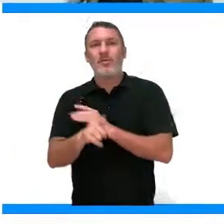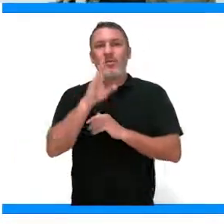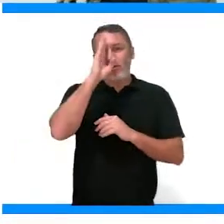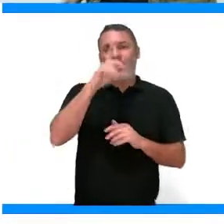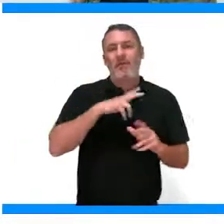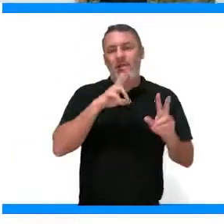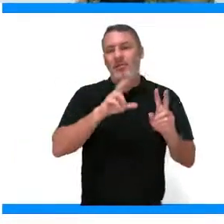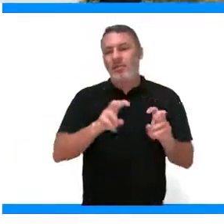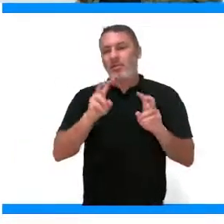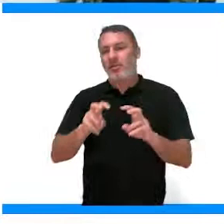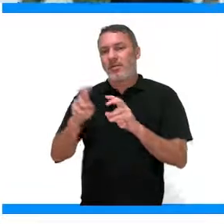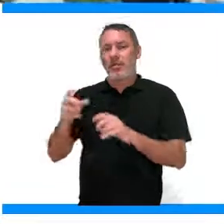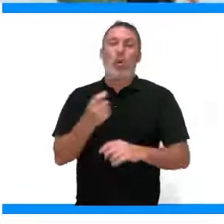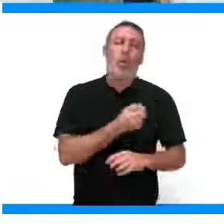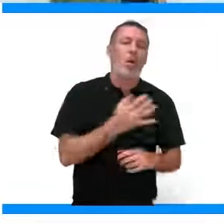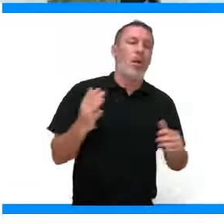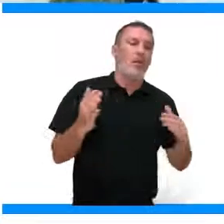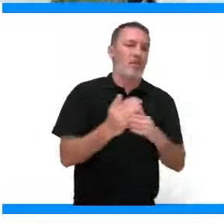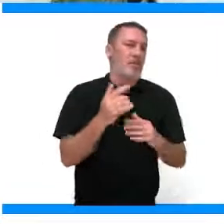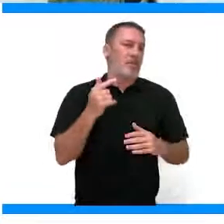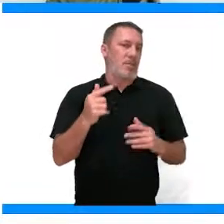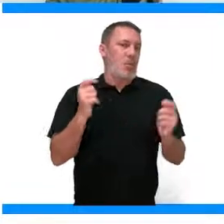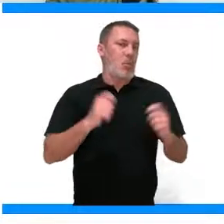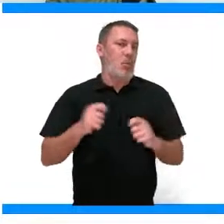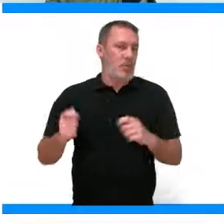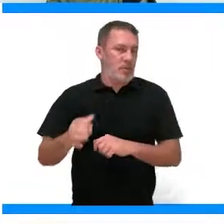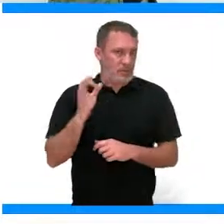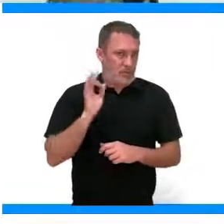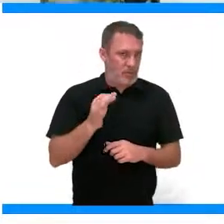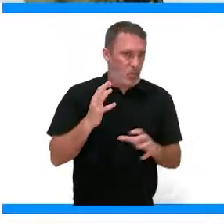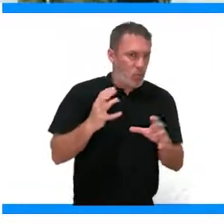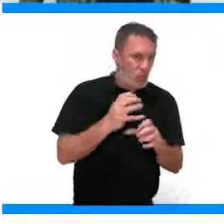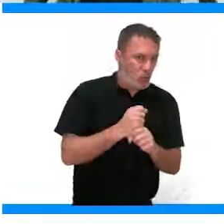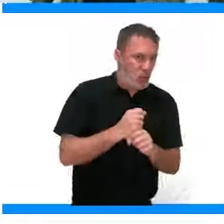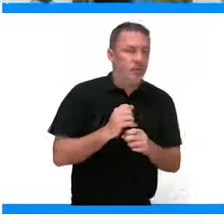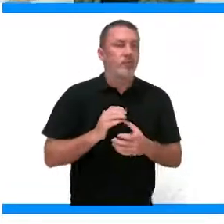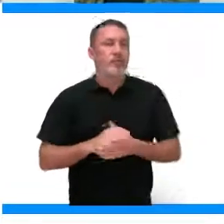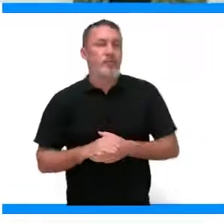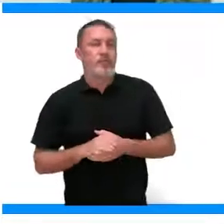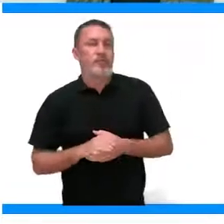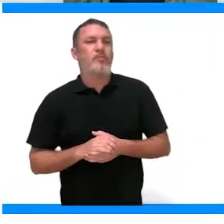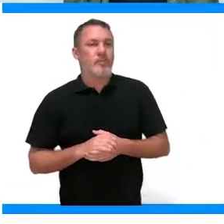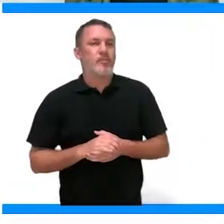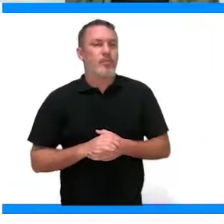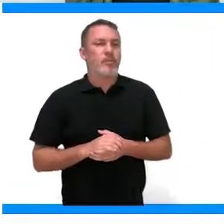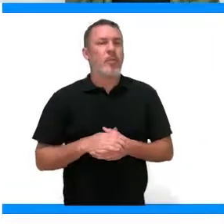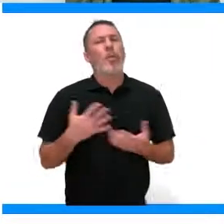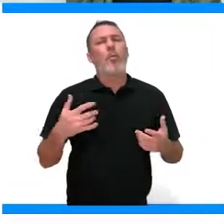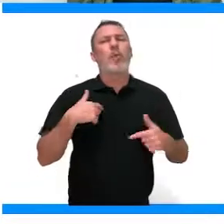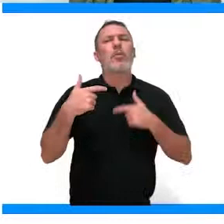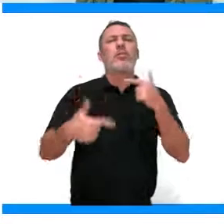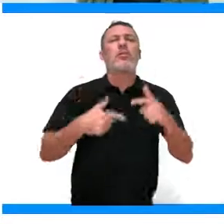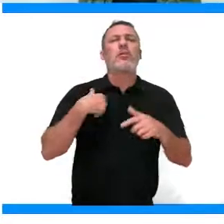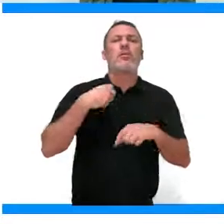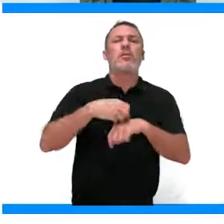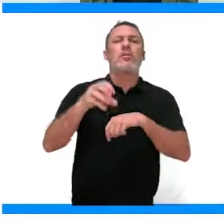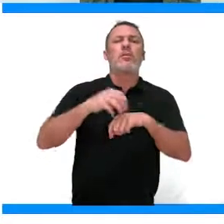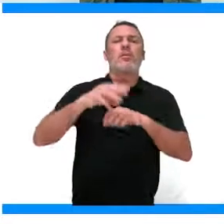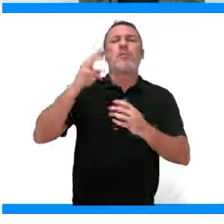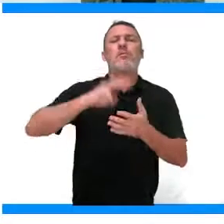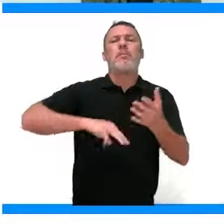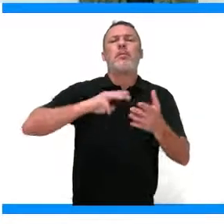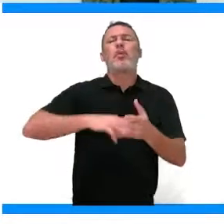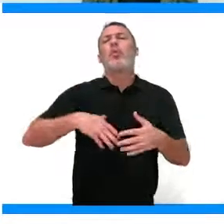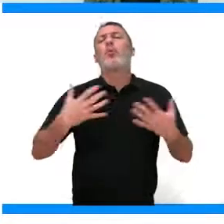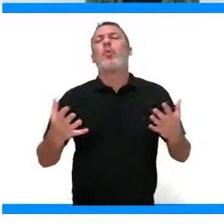6, gráficos e tabelas. Competência 7, estatística e probabilidade. E como que a gente trabalha aqui no Hacker da